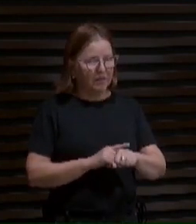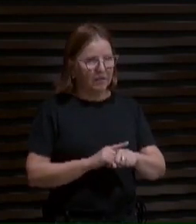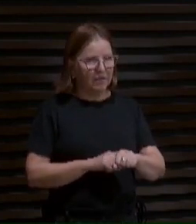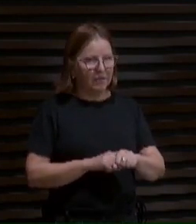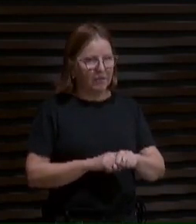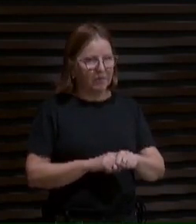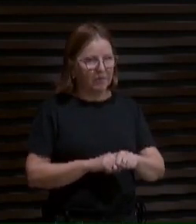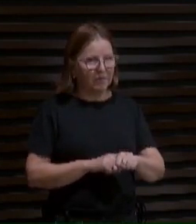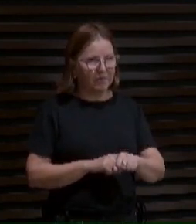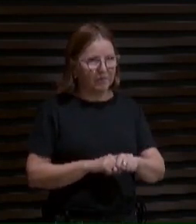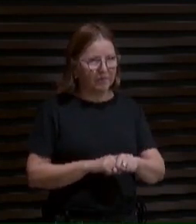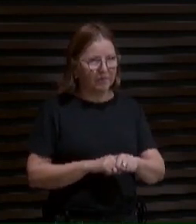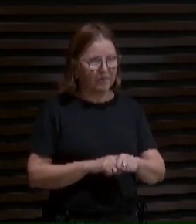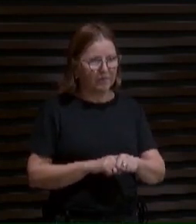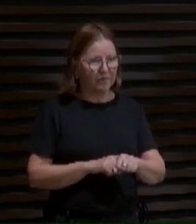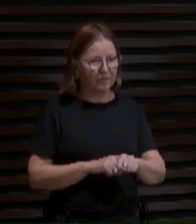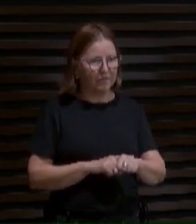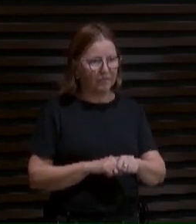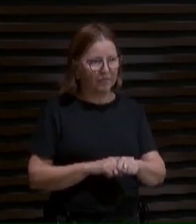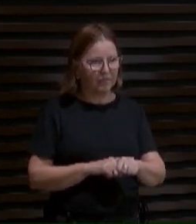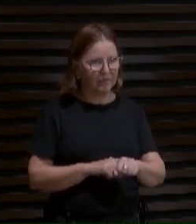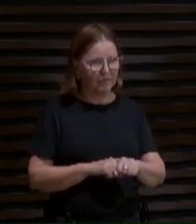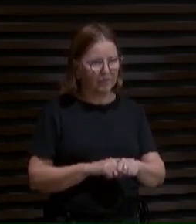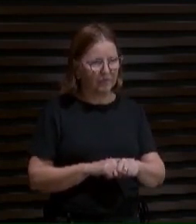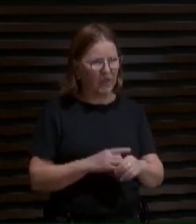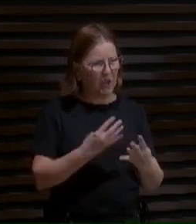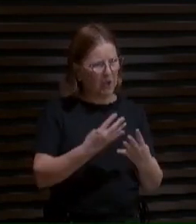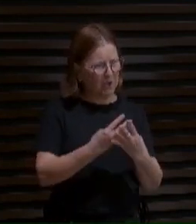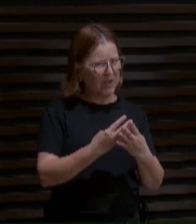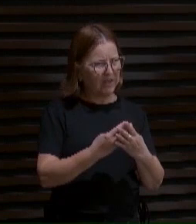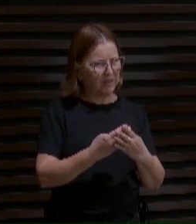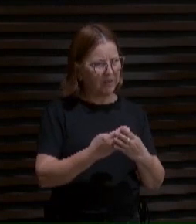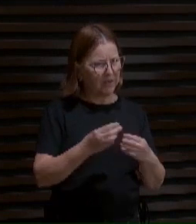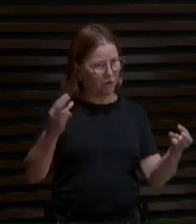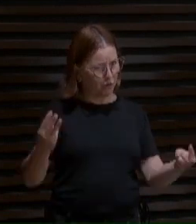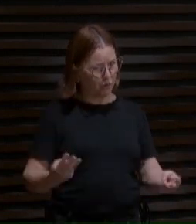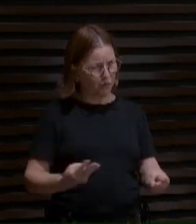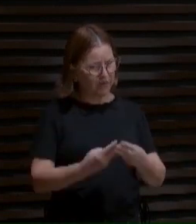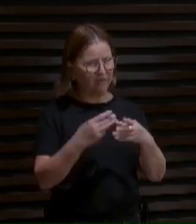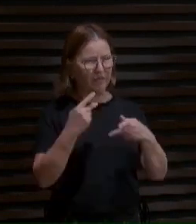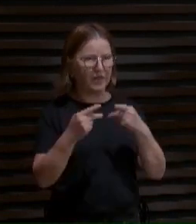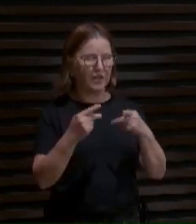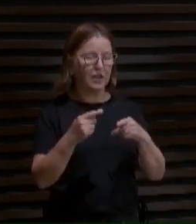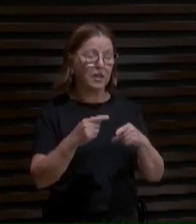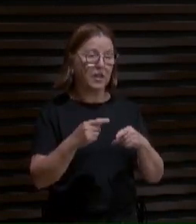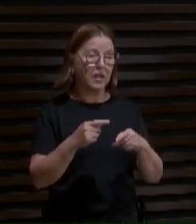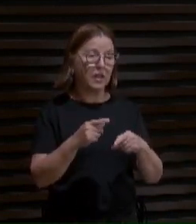do calendário judaico, nós estamos hoje no ano